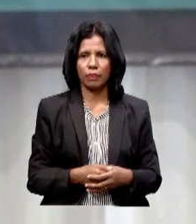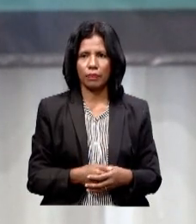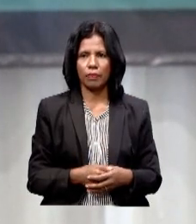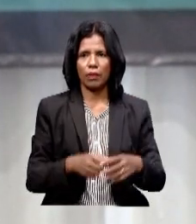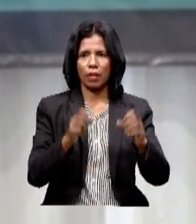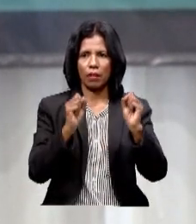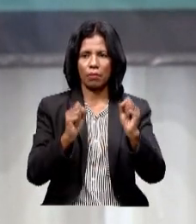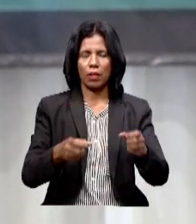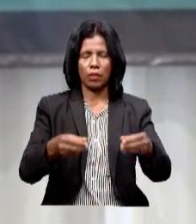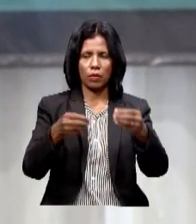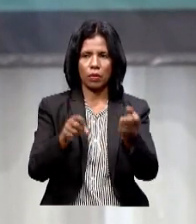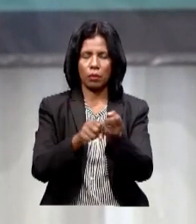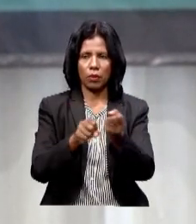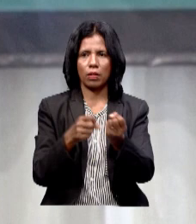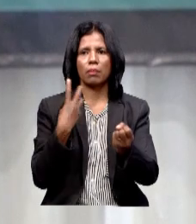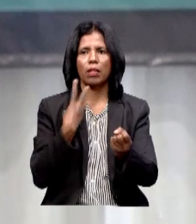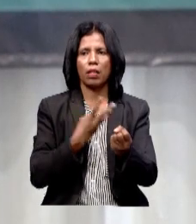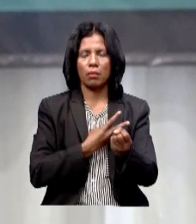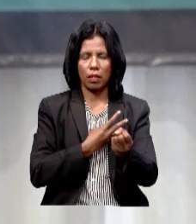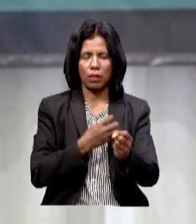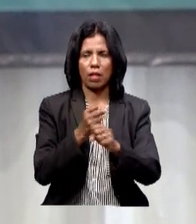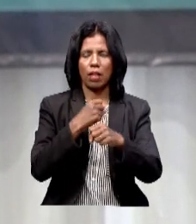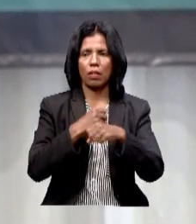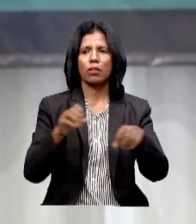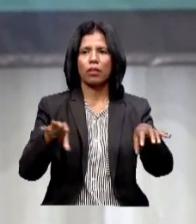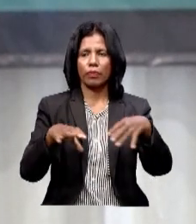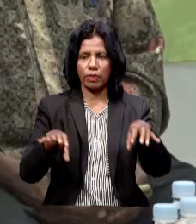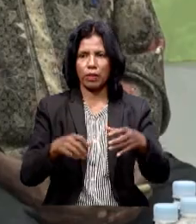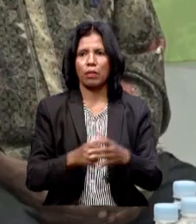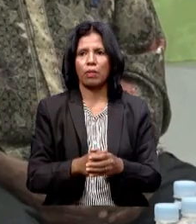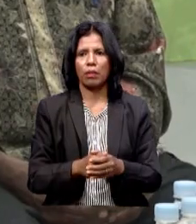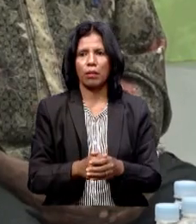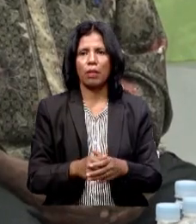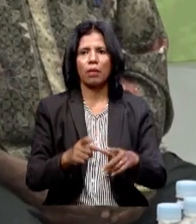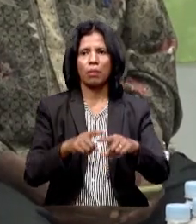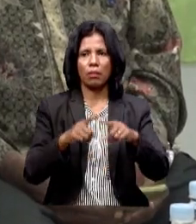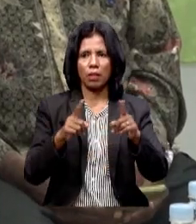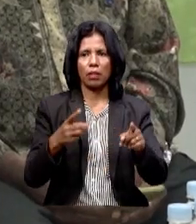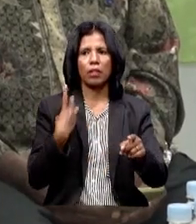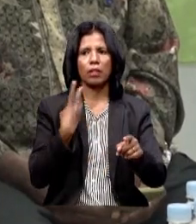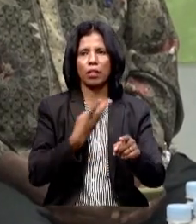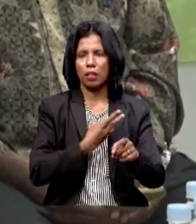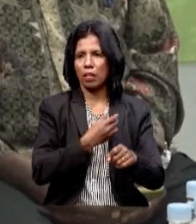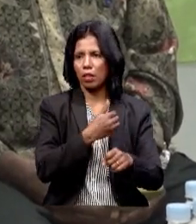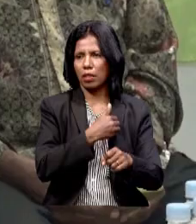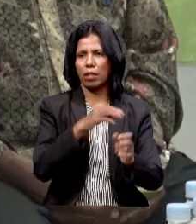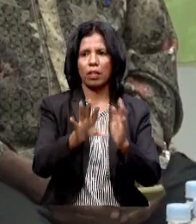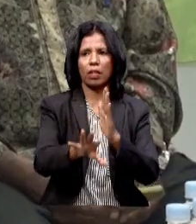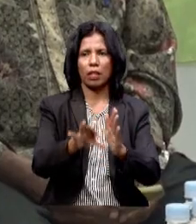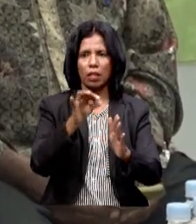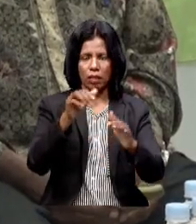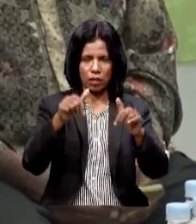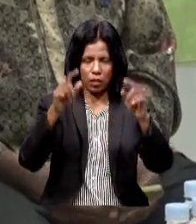Belemos con otro me amen para ver a la. Ma e ve, e a punto de visão, e te se objeta, e te